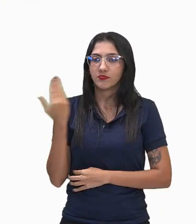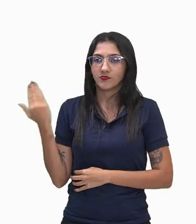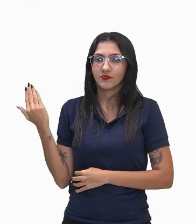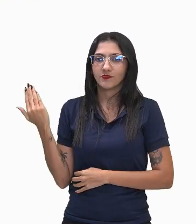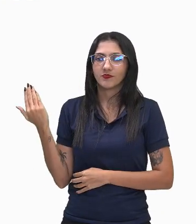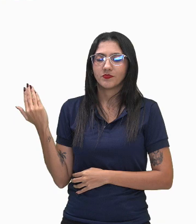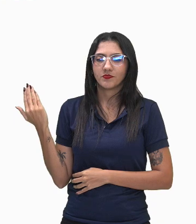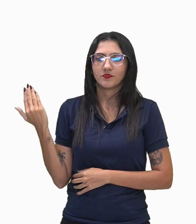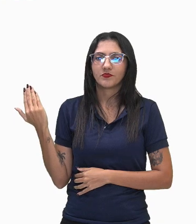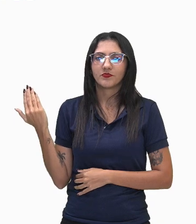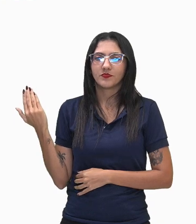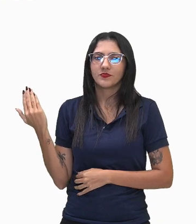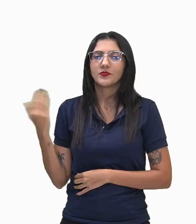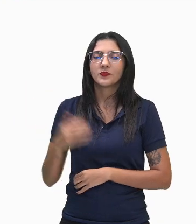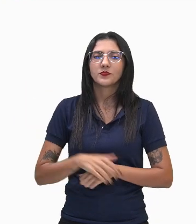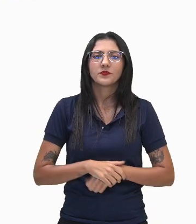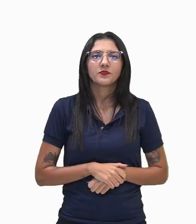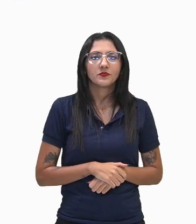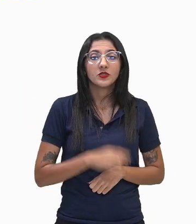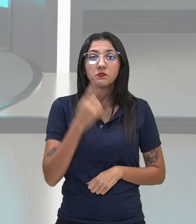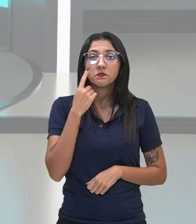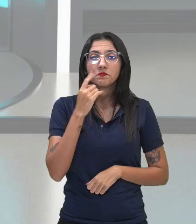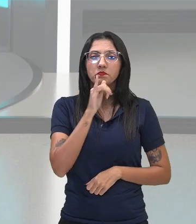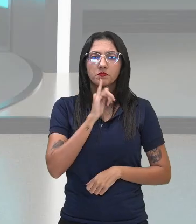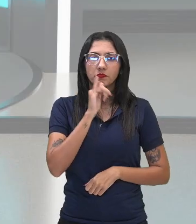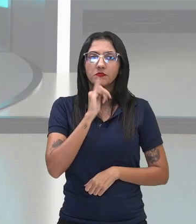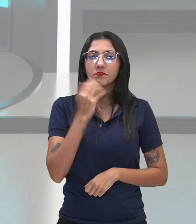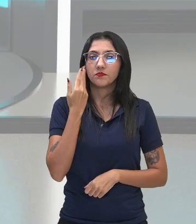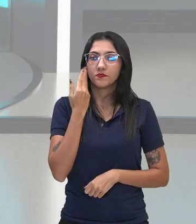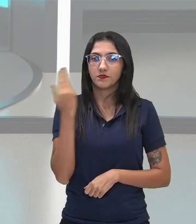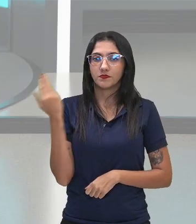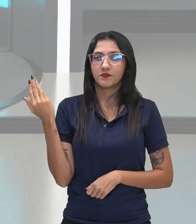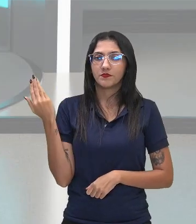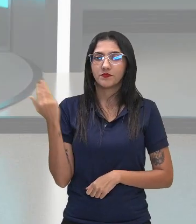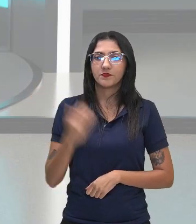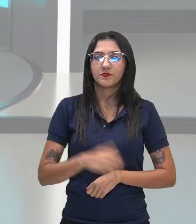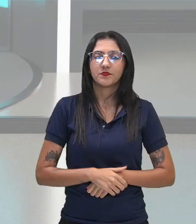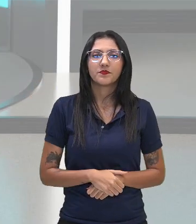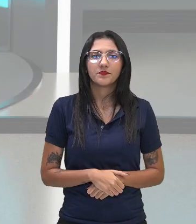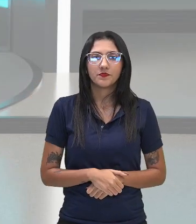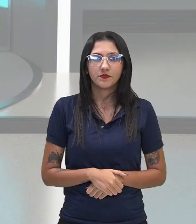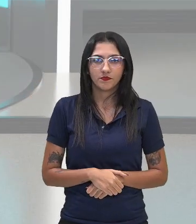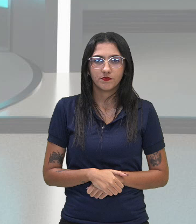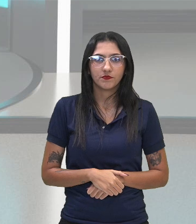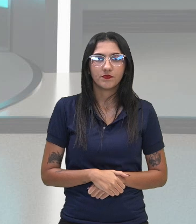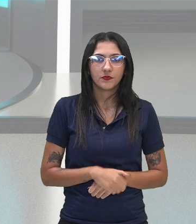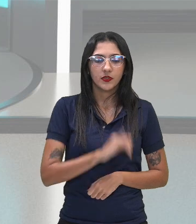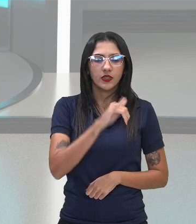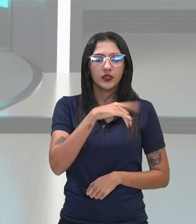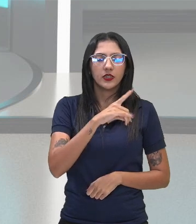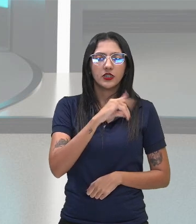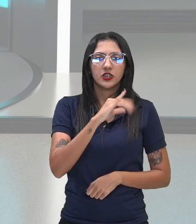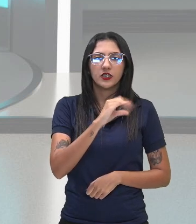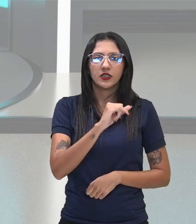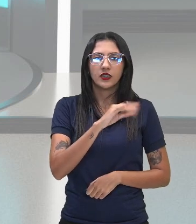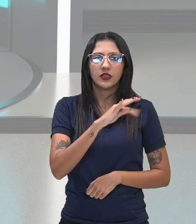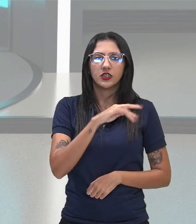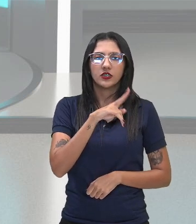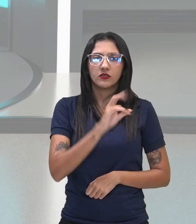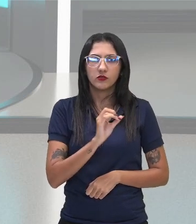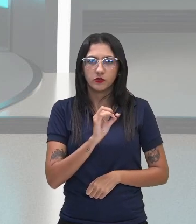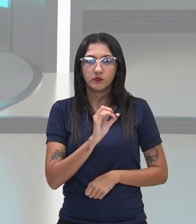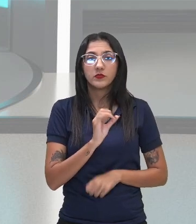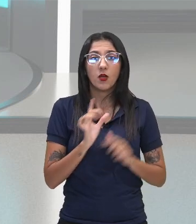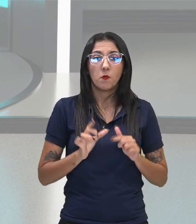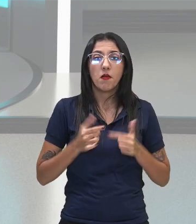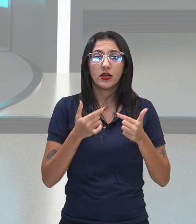pretérito mais que perfeito. Vamos ver um exemplo. Pretérito do indicativo. Exprime uma ação